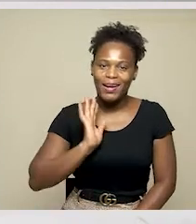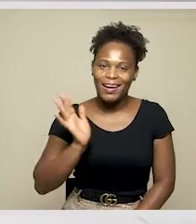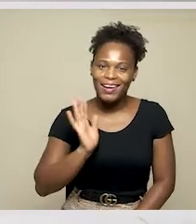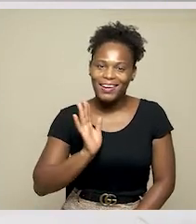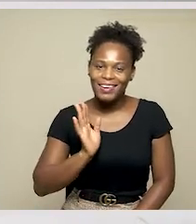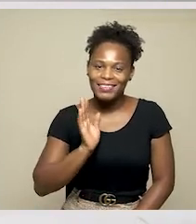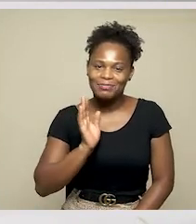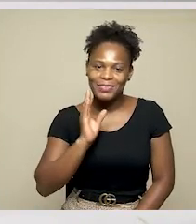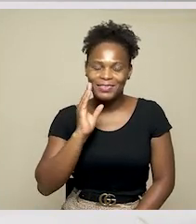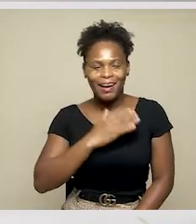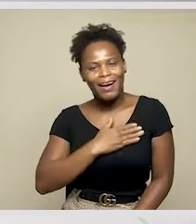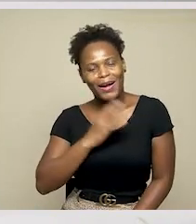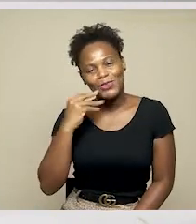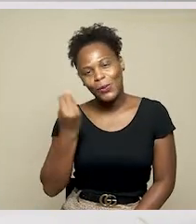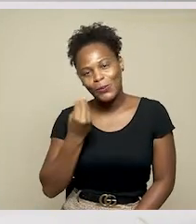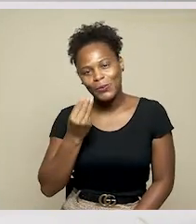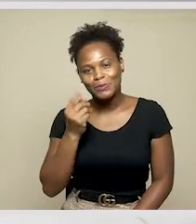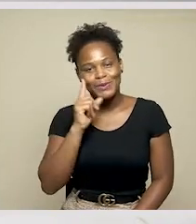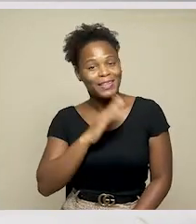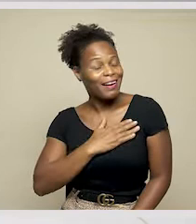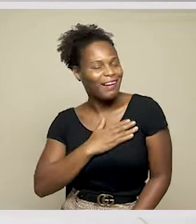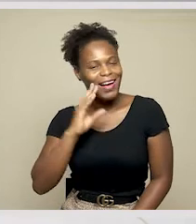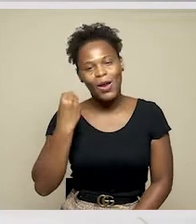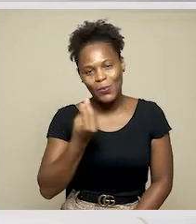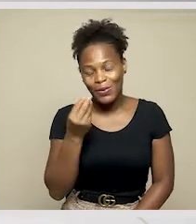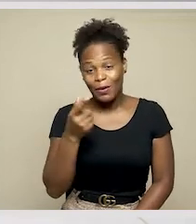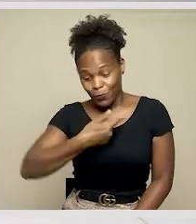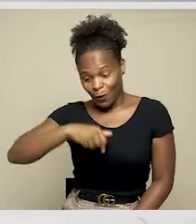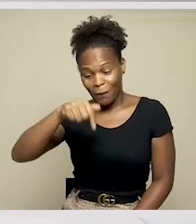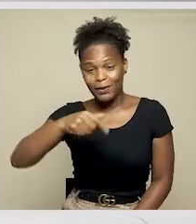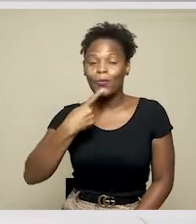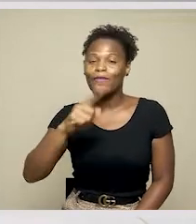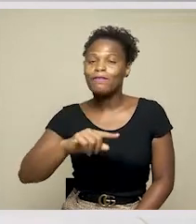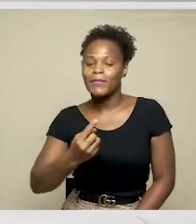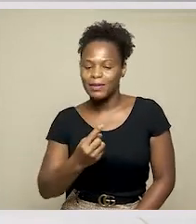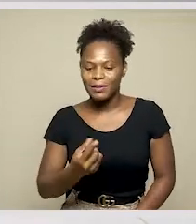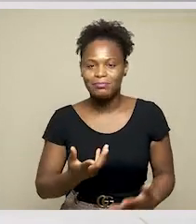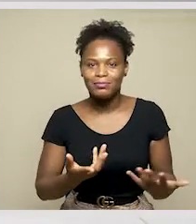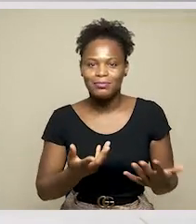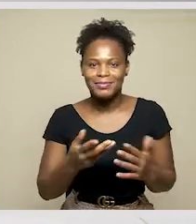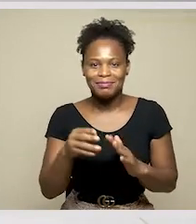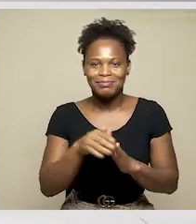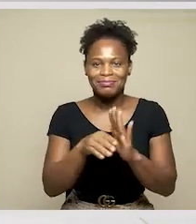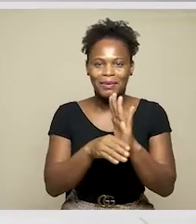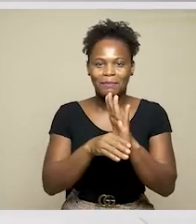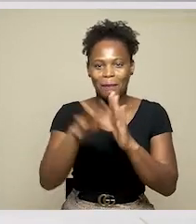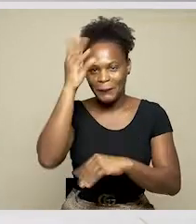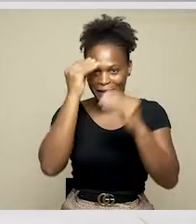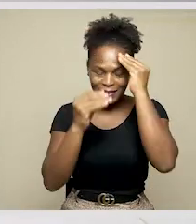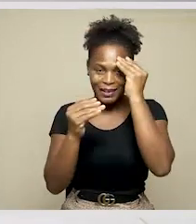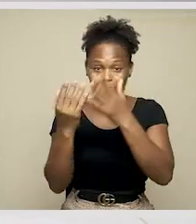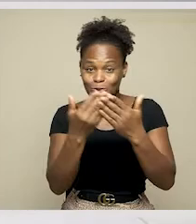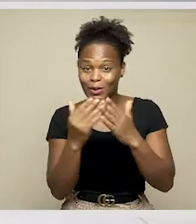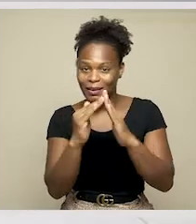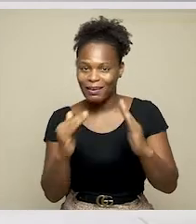Olá, caros alunos, caras alunas, cá estamos nós de volta para mais uma edição do programa Aprender